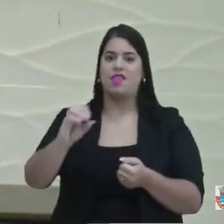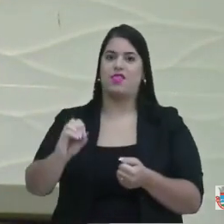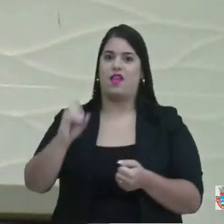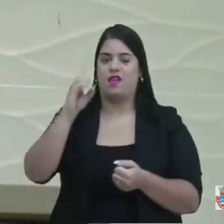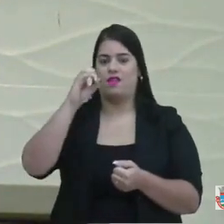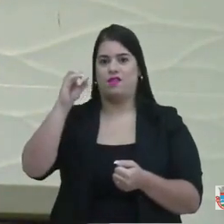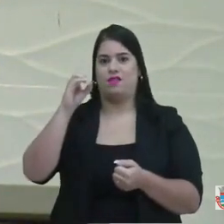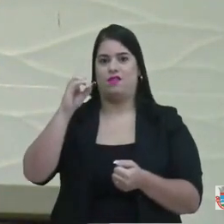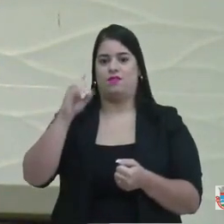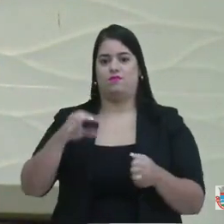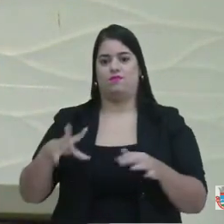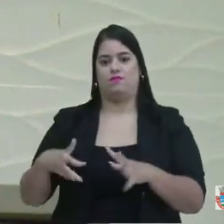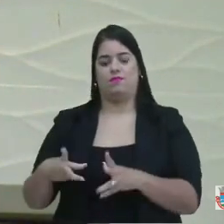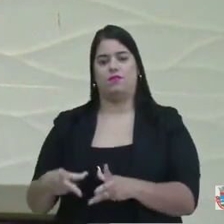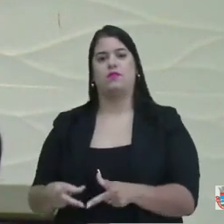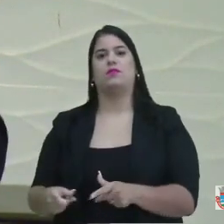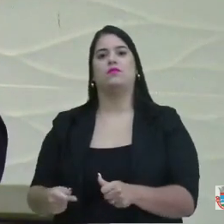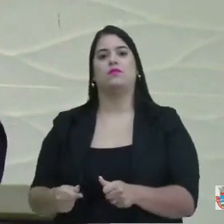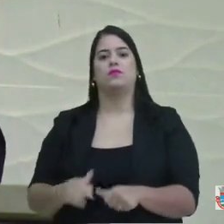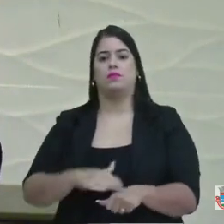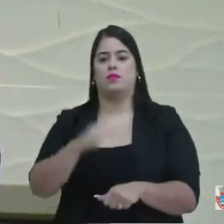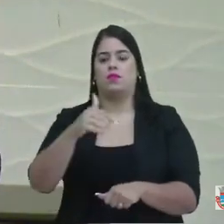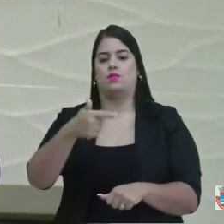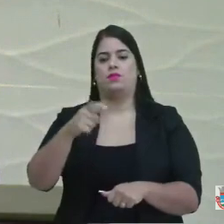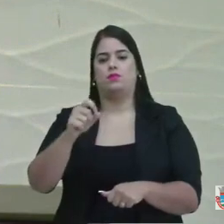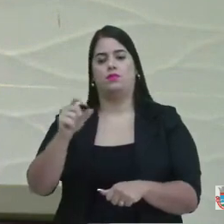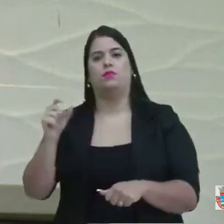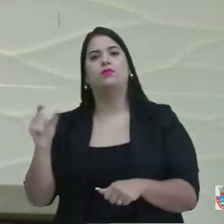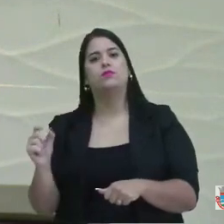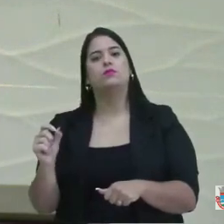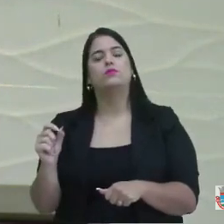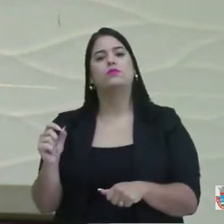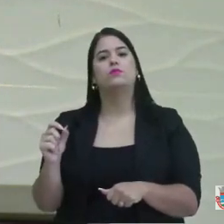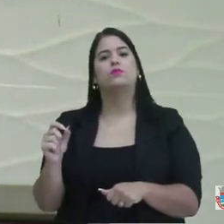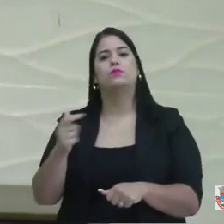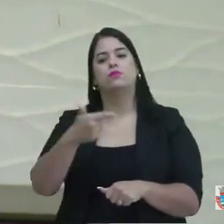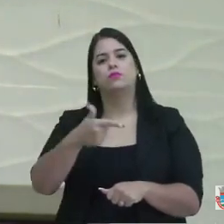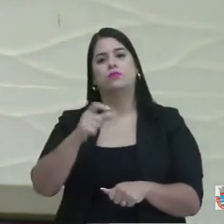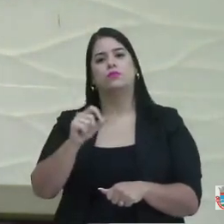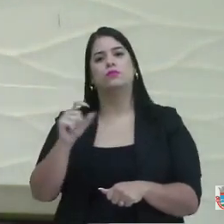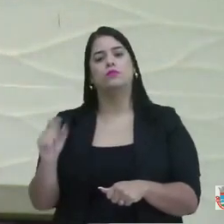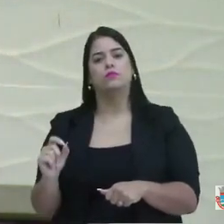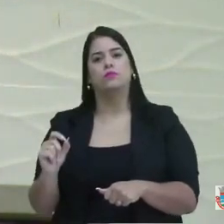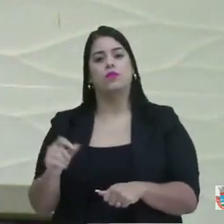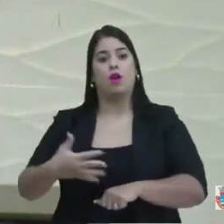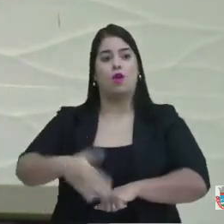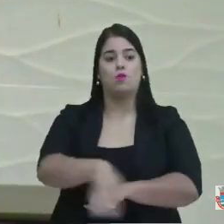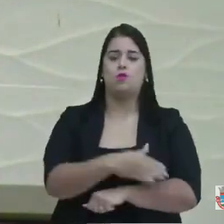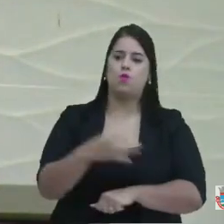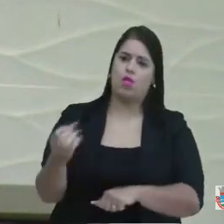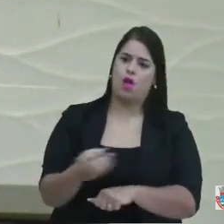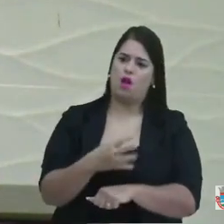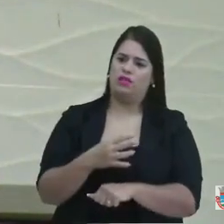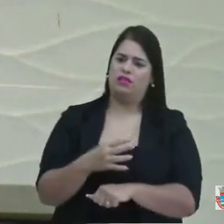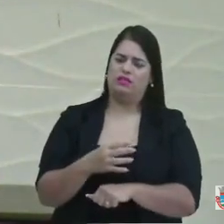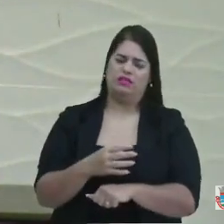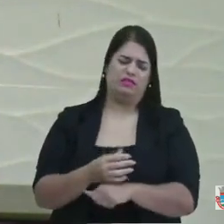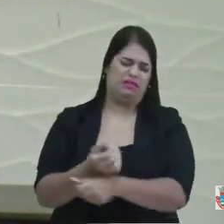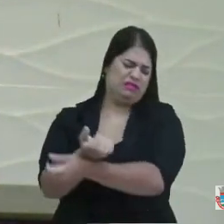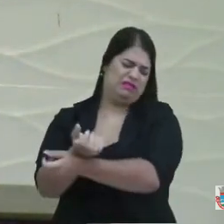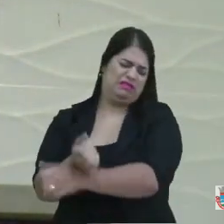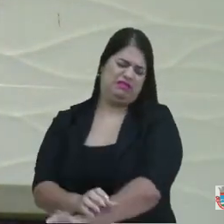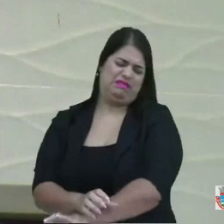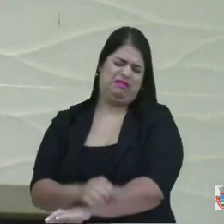200 caçambão. Disse, olha, só para Santo Afonso. Eu fui olhar, Rua Nova estava um imundice.